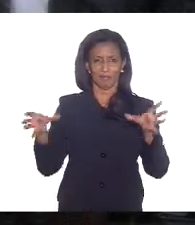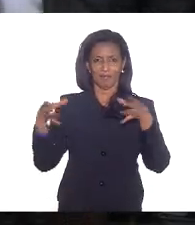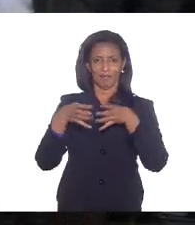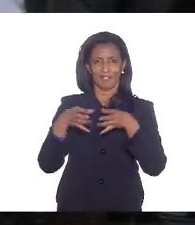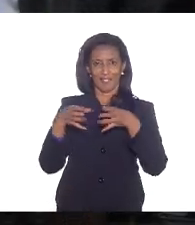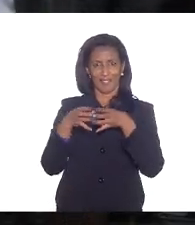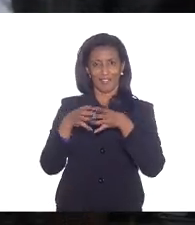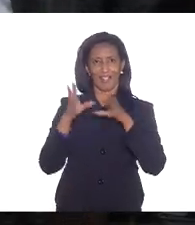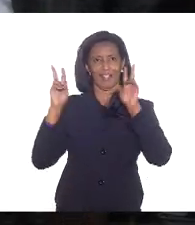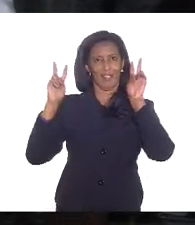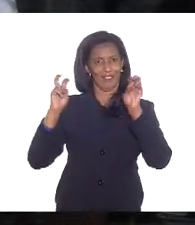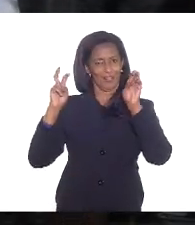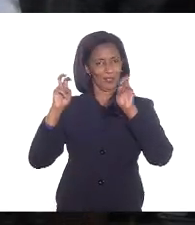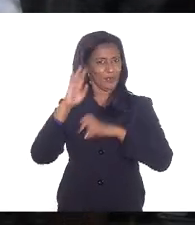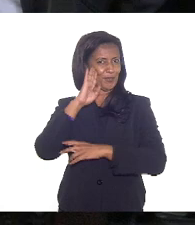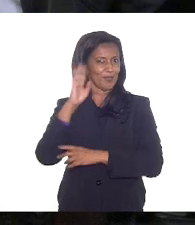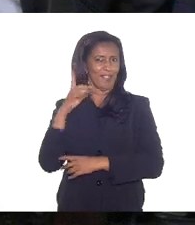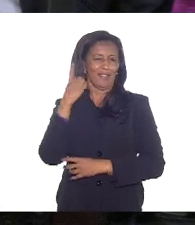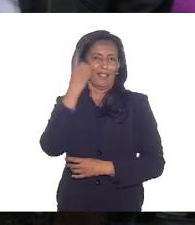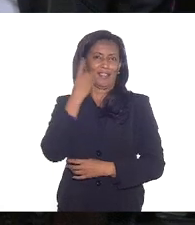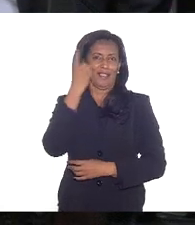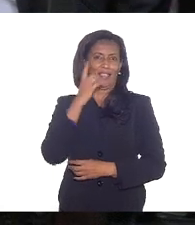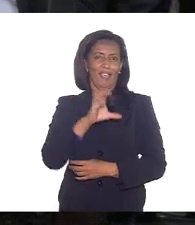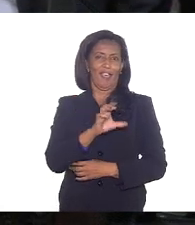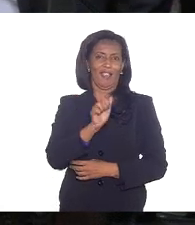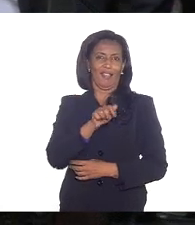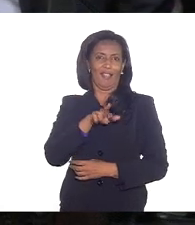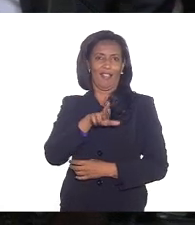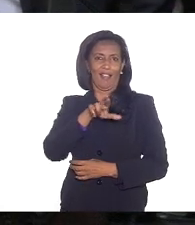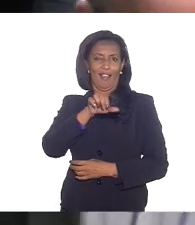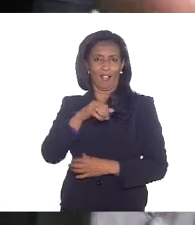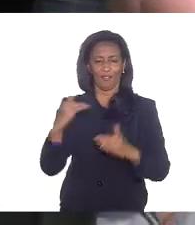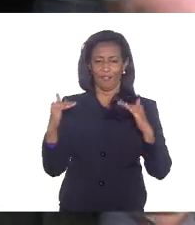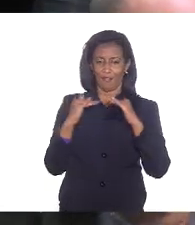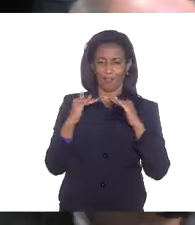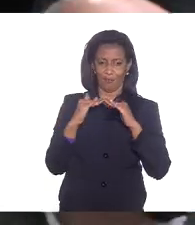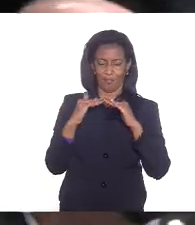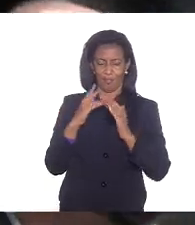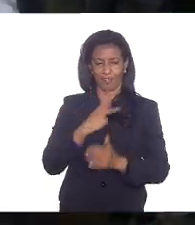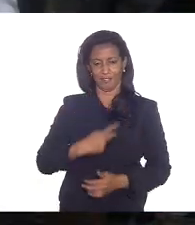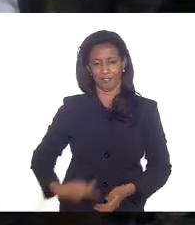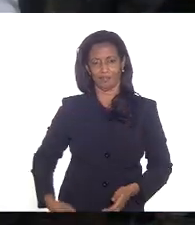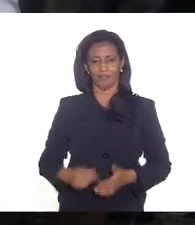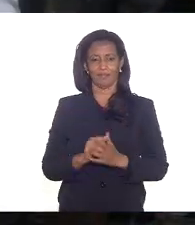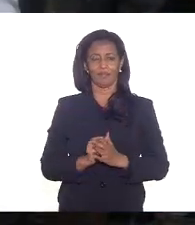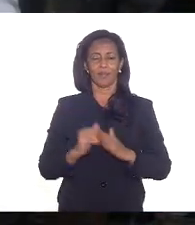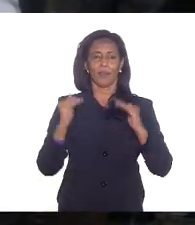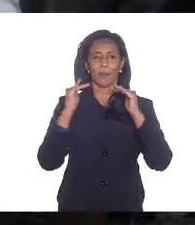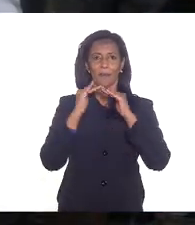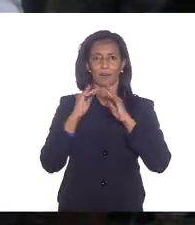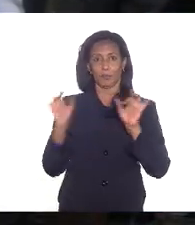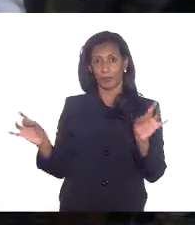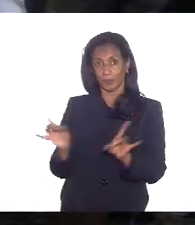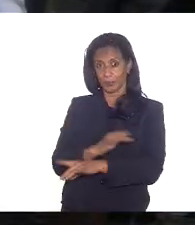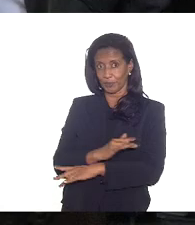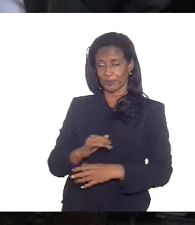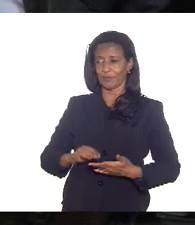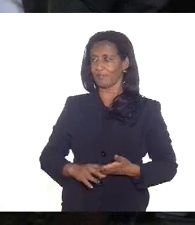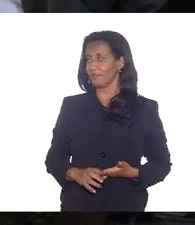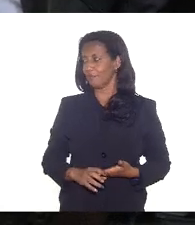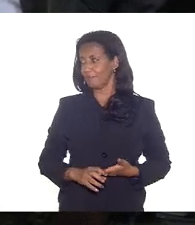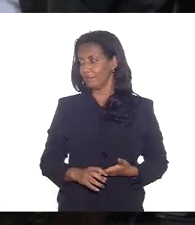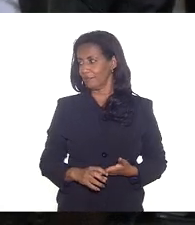comissão de assuntos você faz desenvolvimento Regional deputado Carlos Macedo favorável Presidente pareceres emitidos